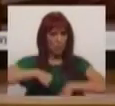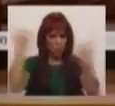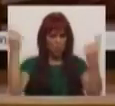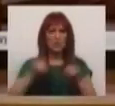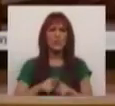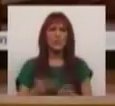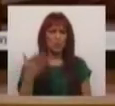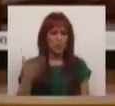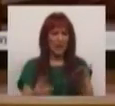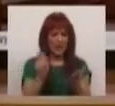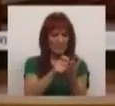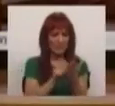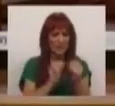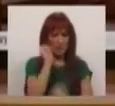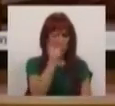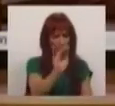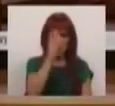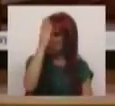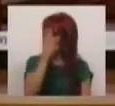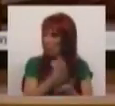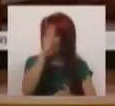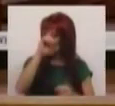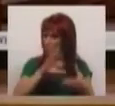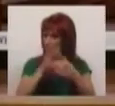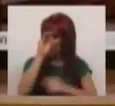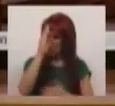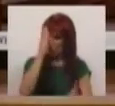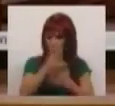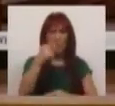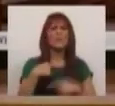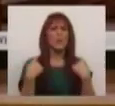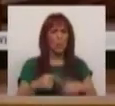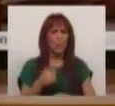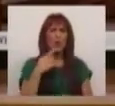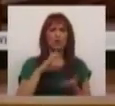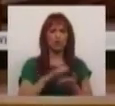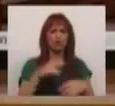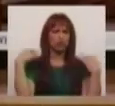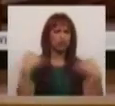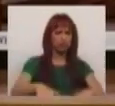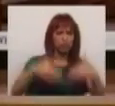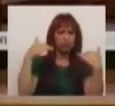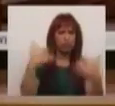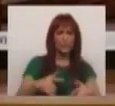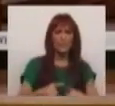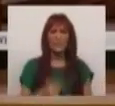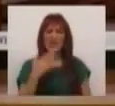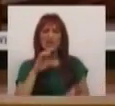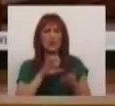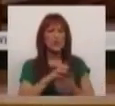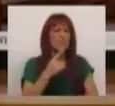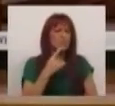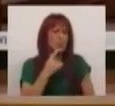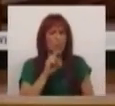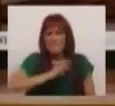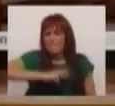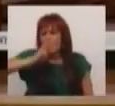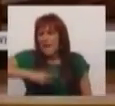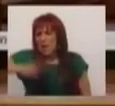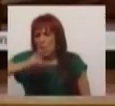que nos balanços dos bancos, e não apenas na Caixa, pesavam créditos ruinosos. Empréstimos de muitos milhões